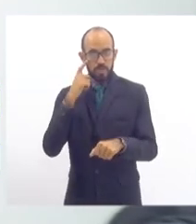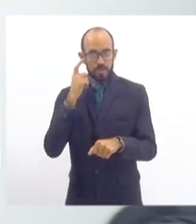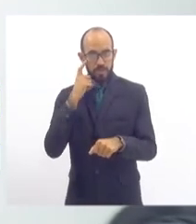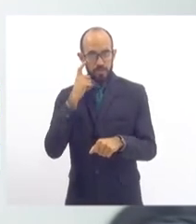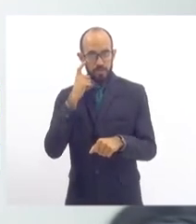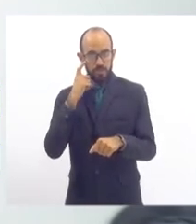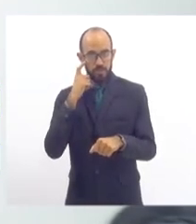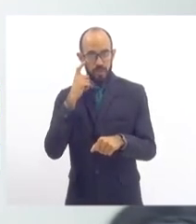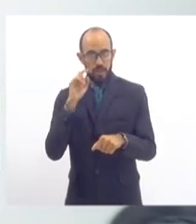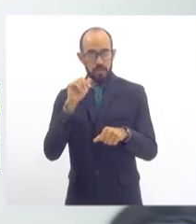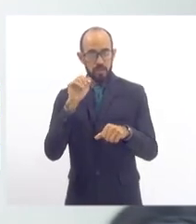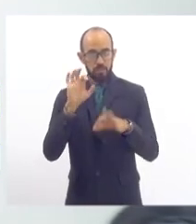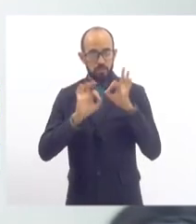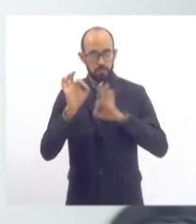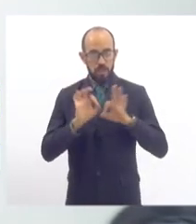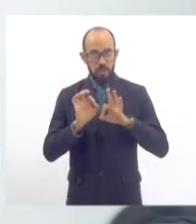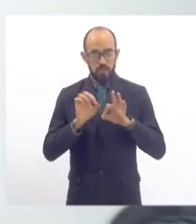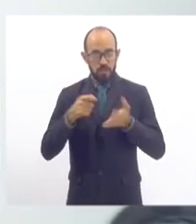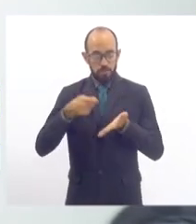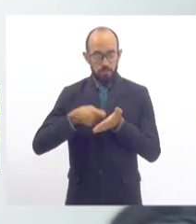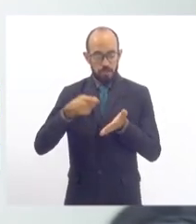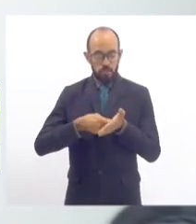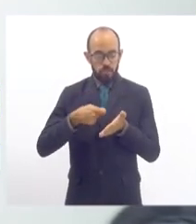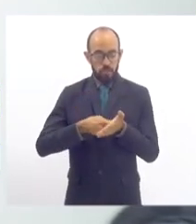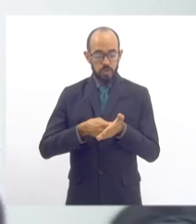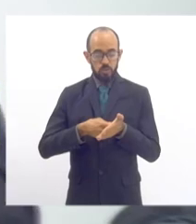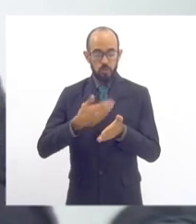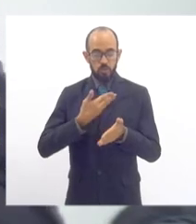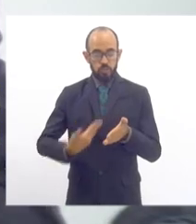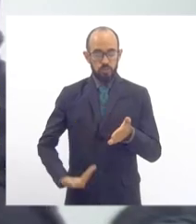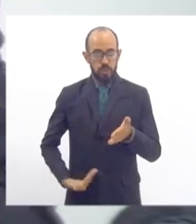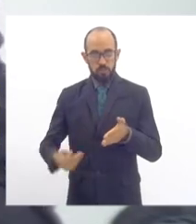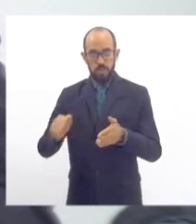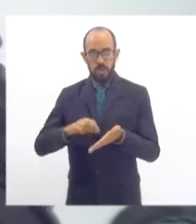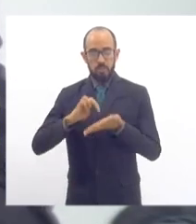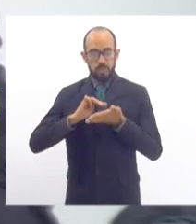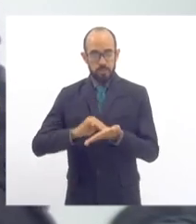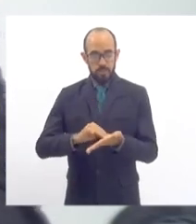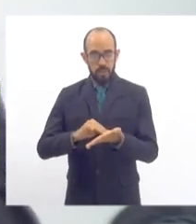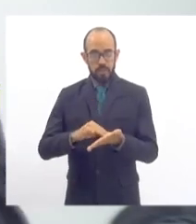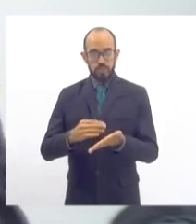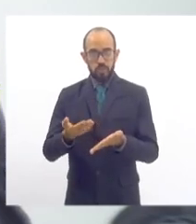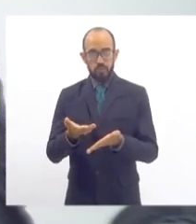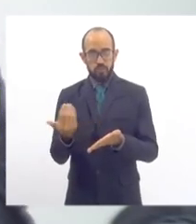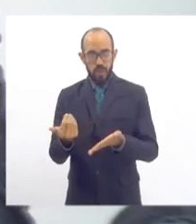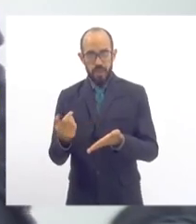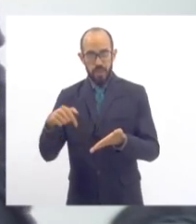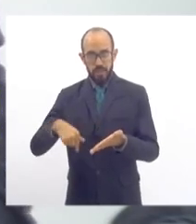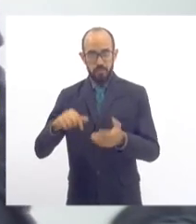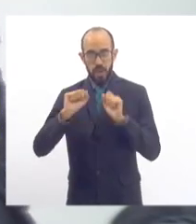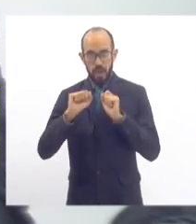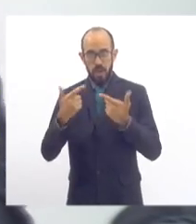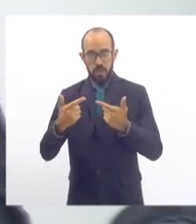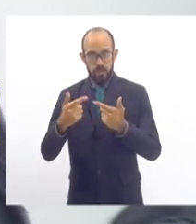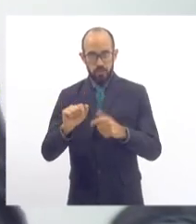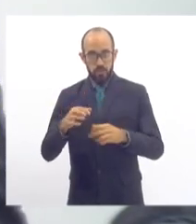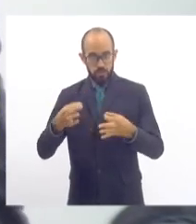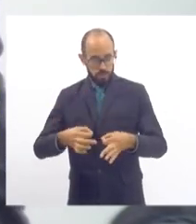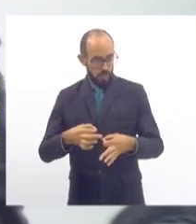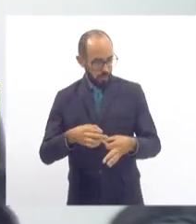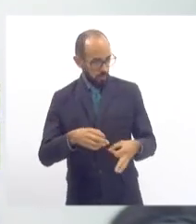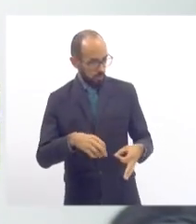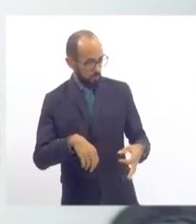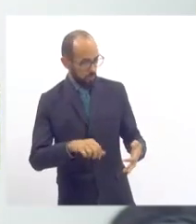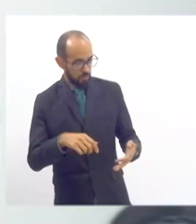nós estamos pressionando o Estado para que a mensagem venha para a Assembleia, para que a gente vote o plano. Não é isso, Rodrigo? Não é isso, Léo? Não é isso,